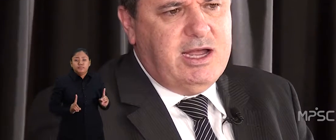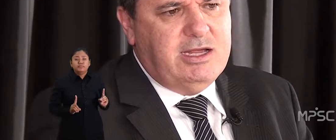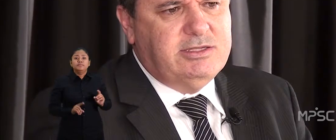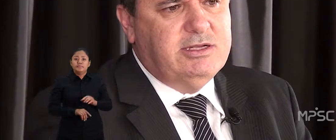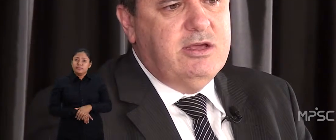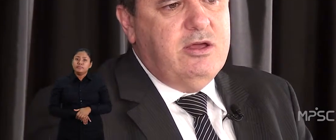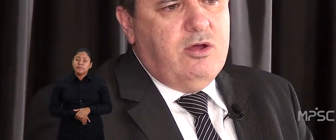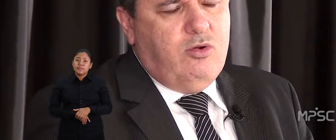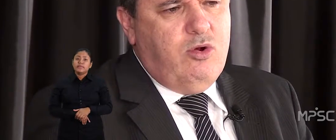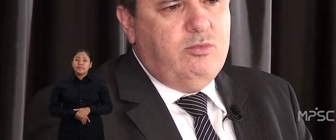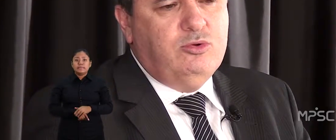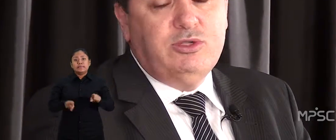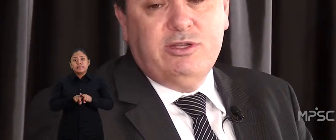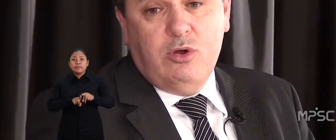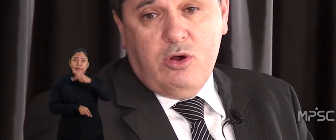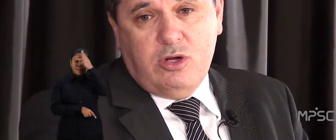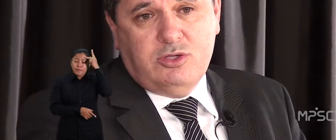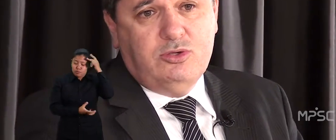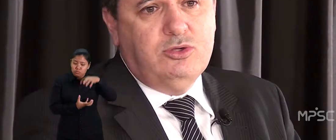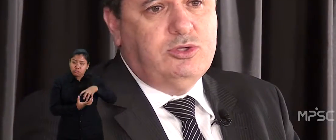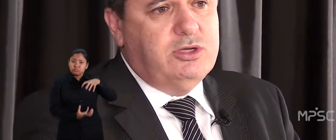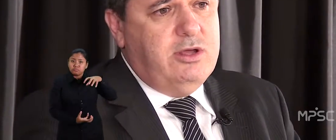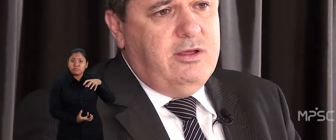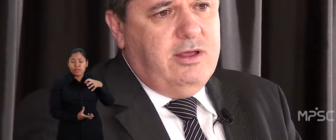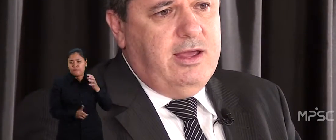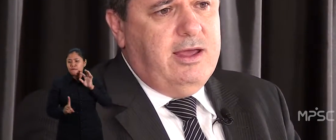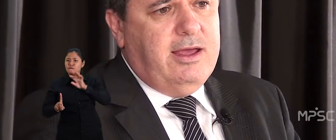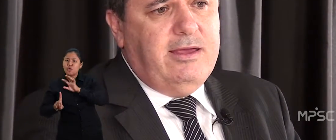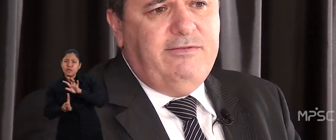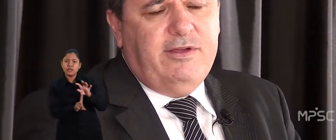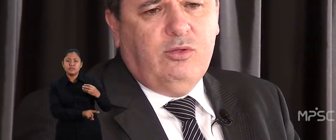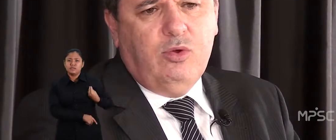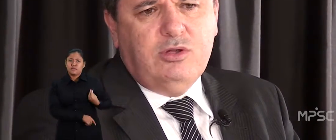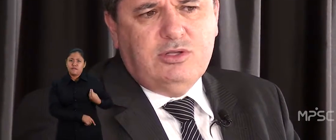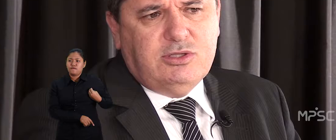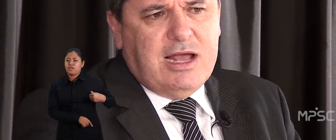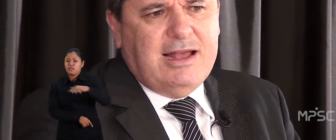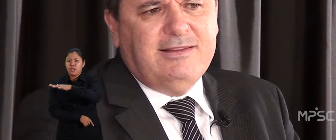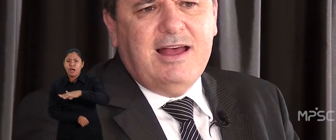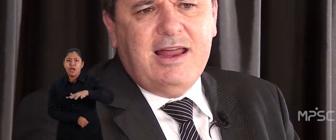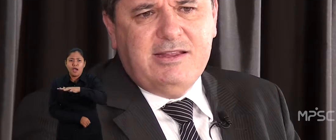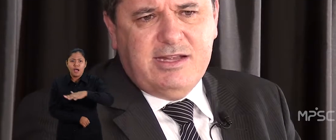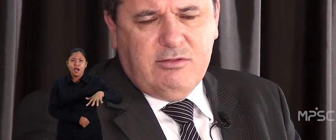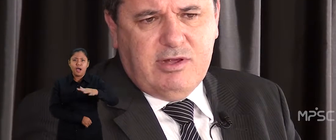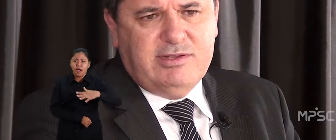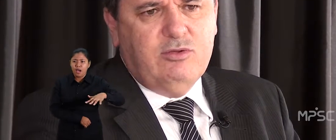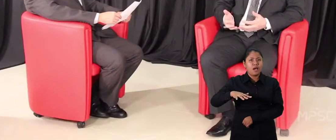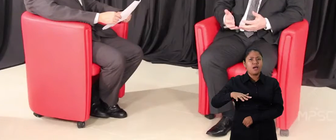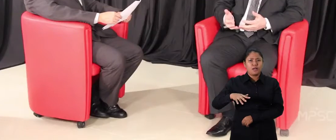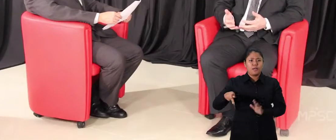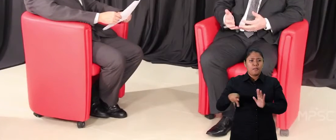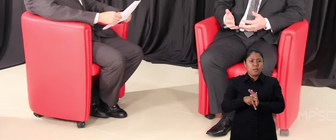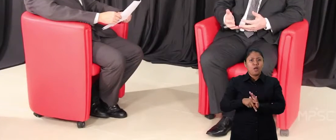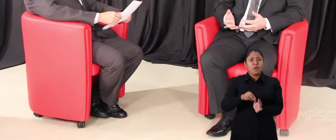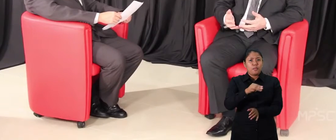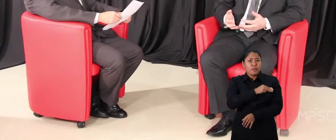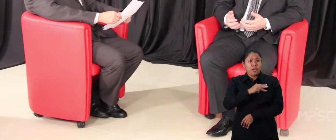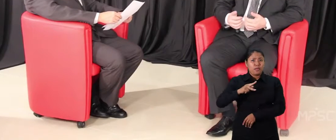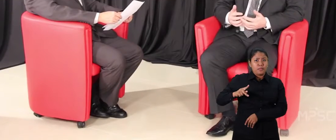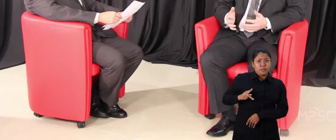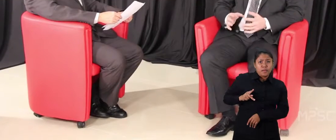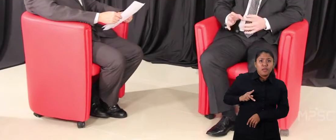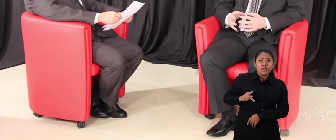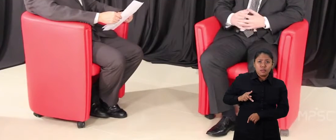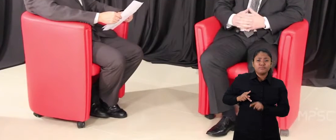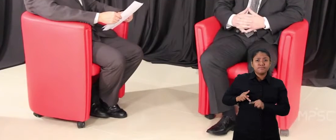especiais, como os idosos, enfim, todas as áreas de atuação do Ministério Público